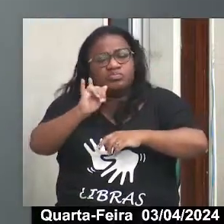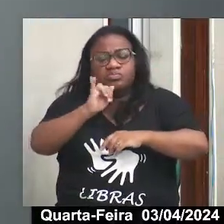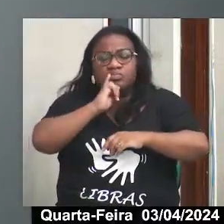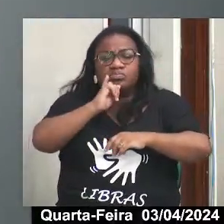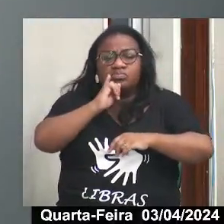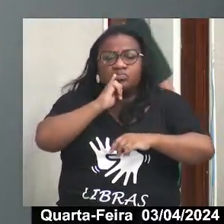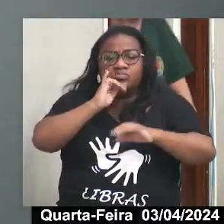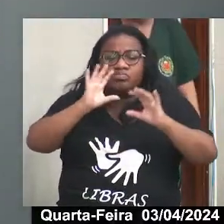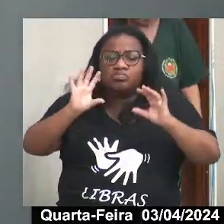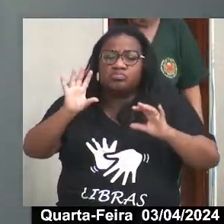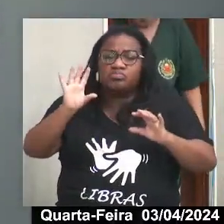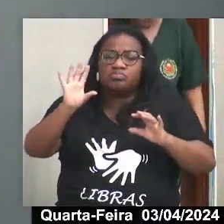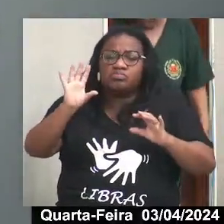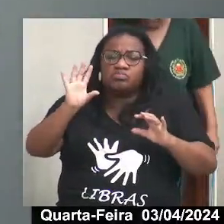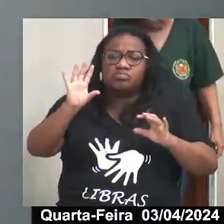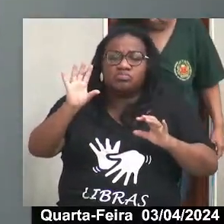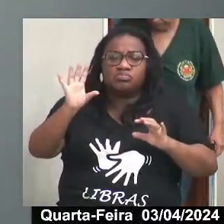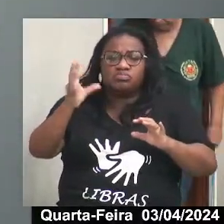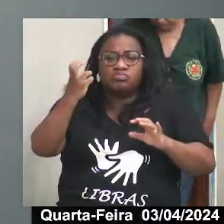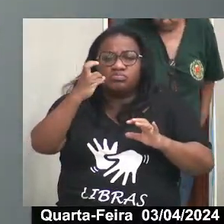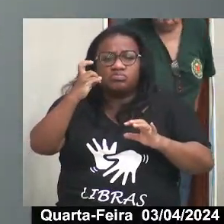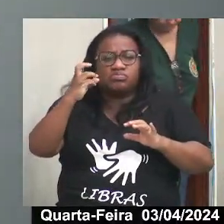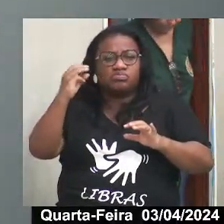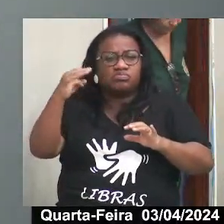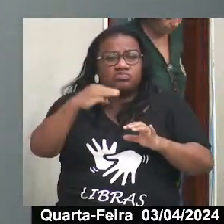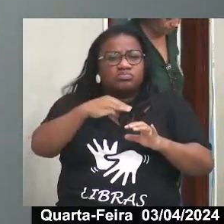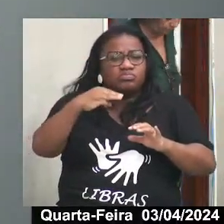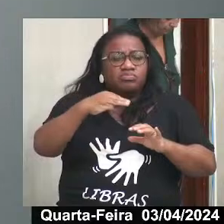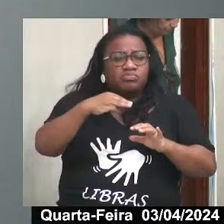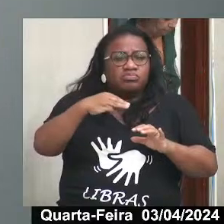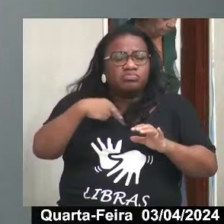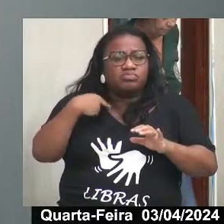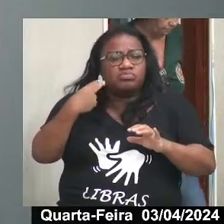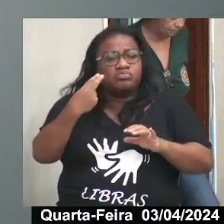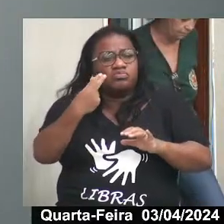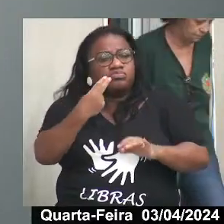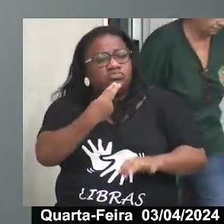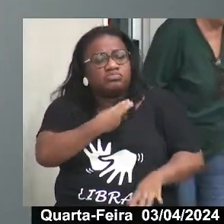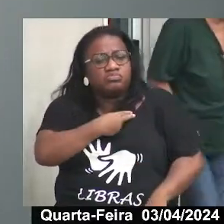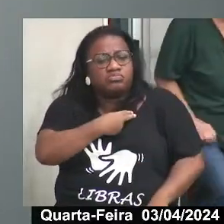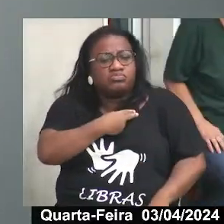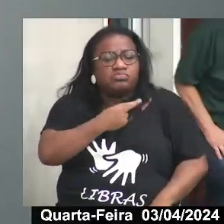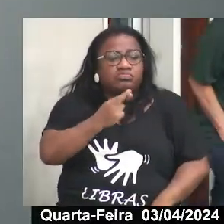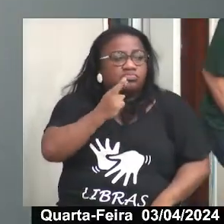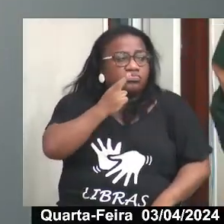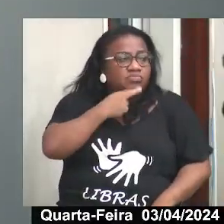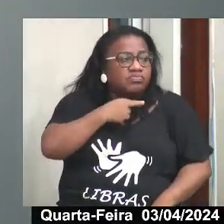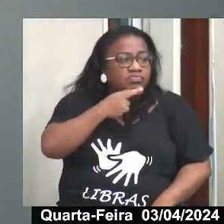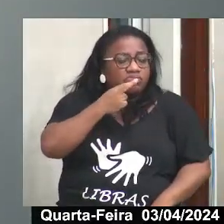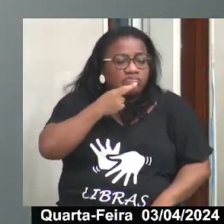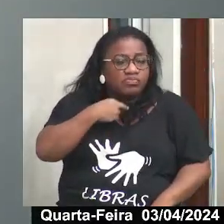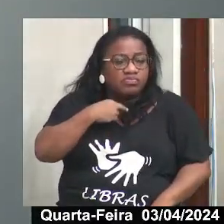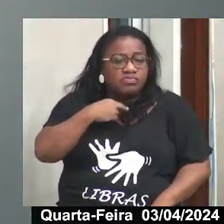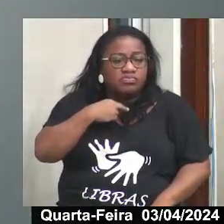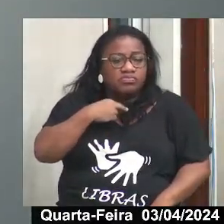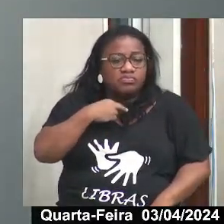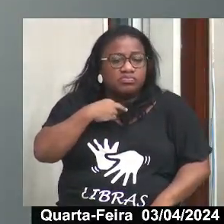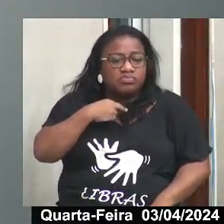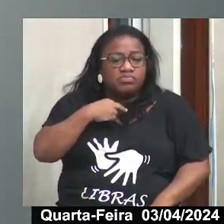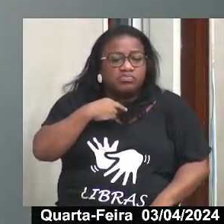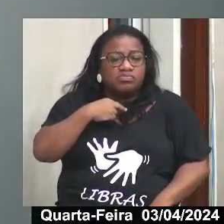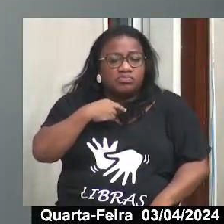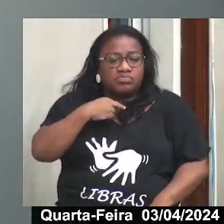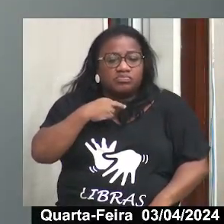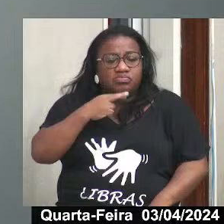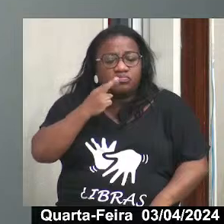um exemplo do que aconteceu há 5 minutos atrás. O nosso nobre colega Ricardo Almeida,